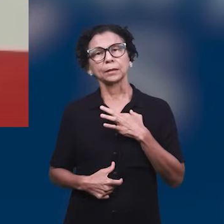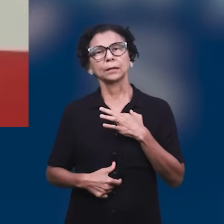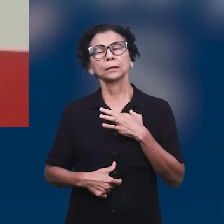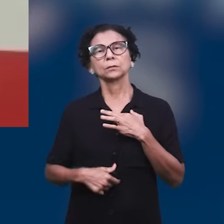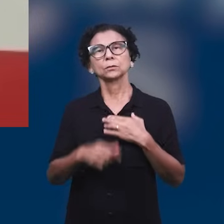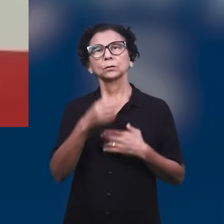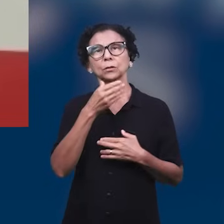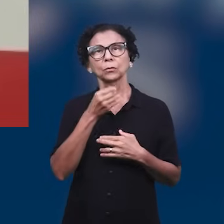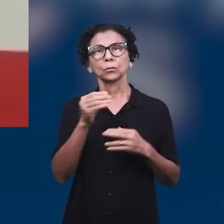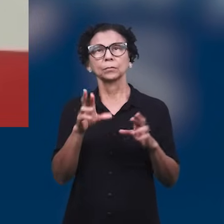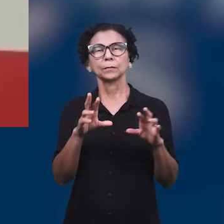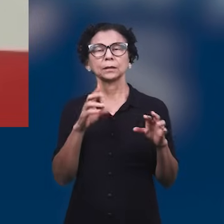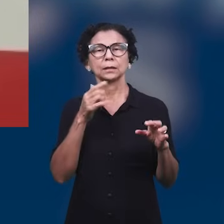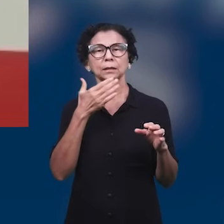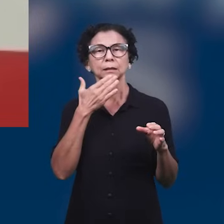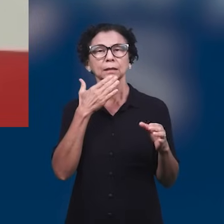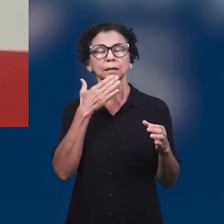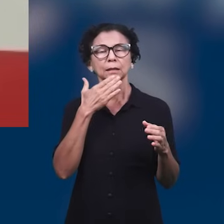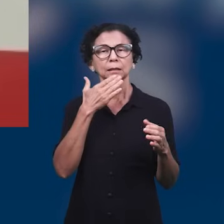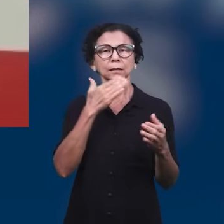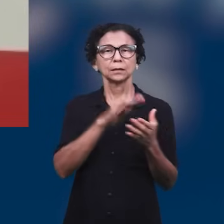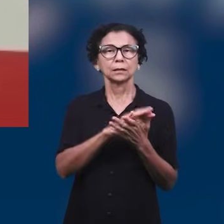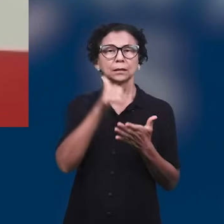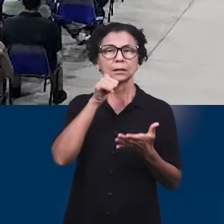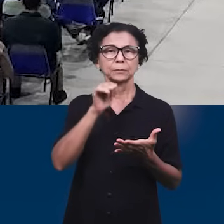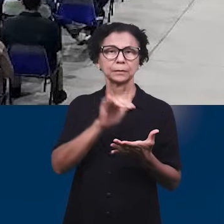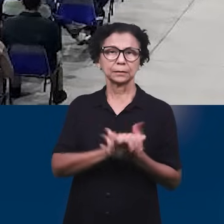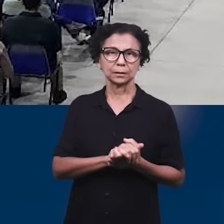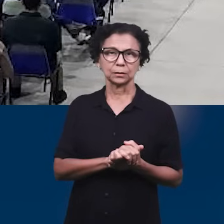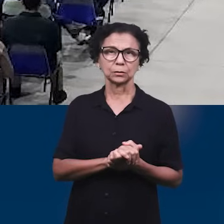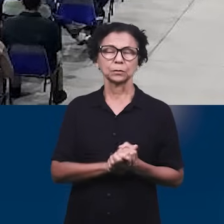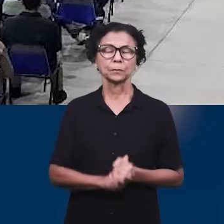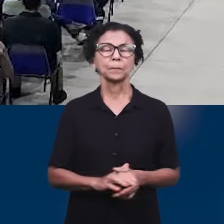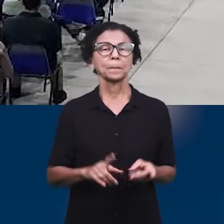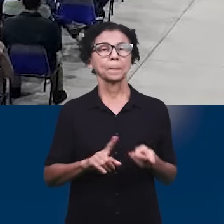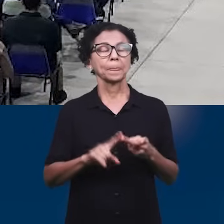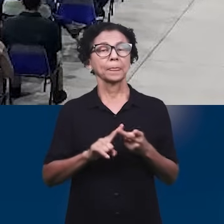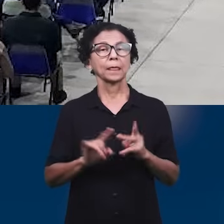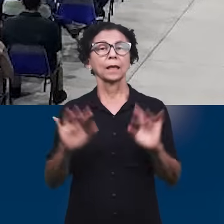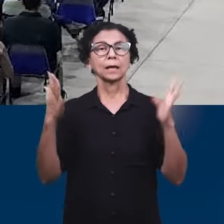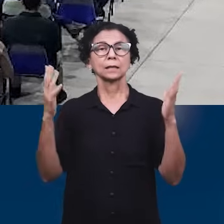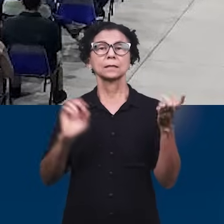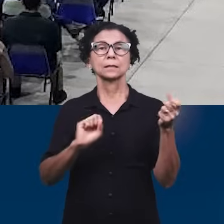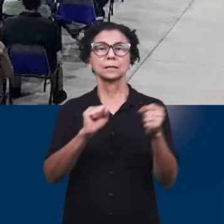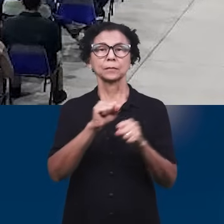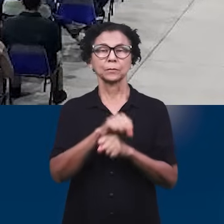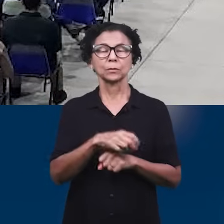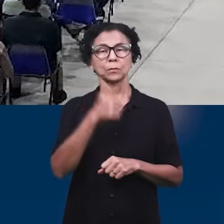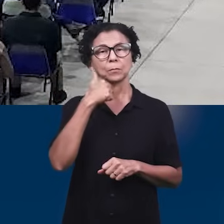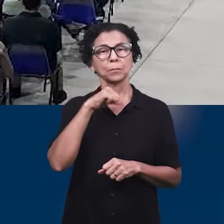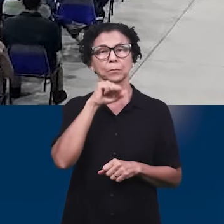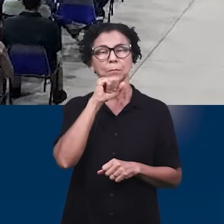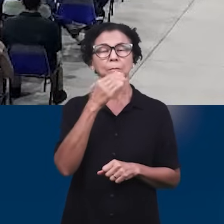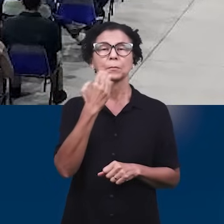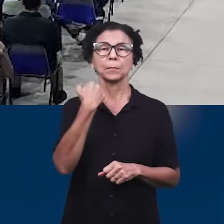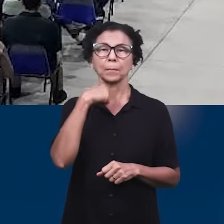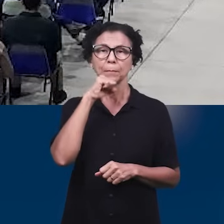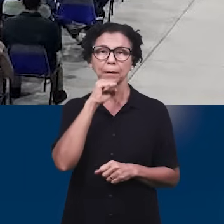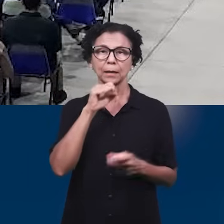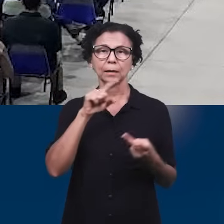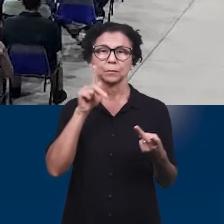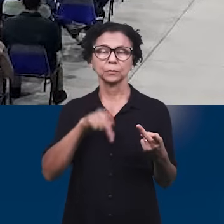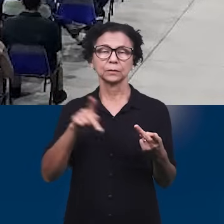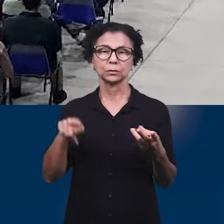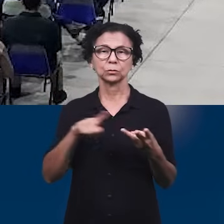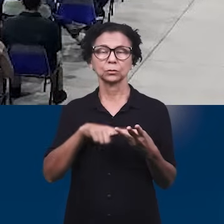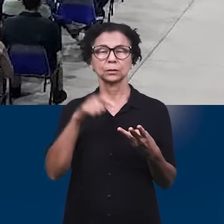e do próprio estado ministraram o conteúdo. O segundo evento foi o seminário de pais, professoras e senhoras, que